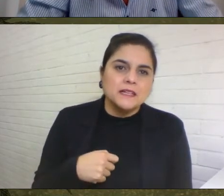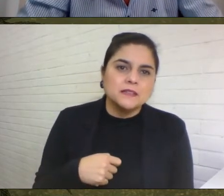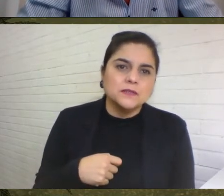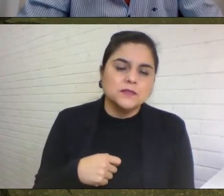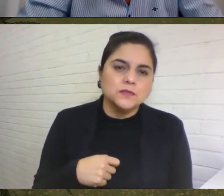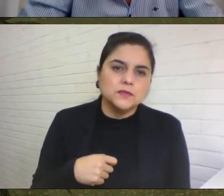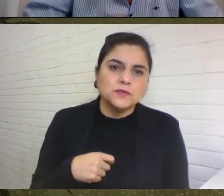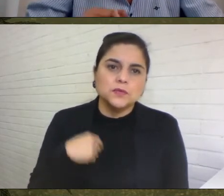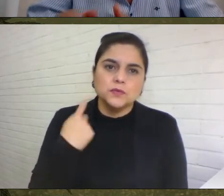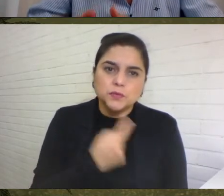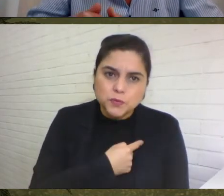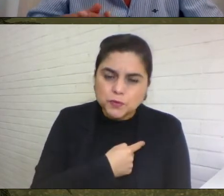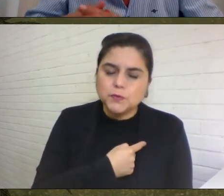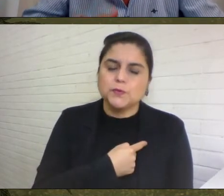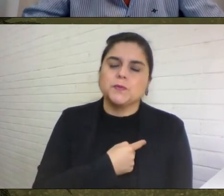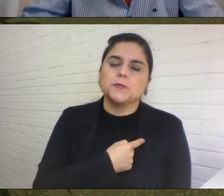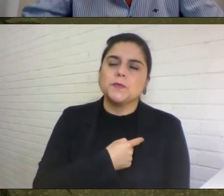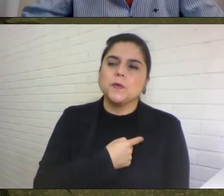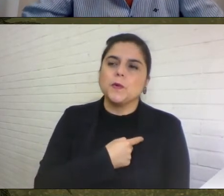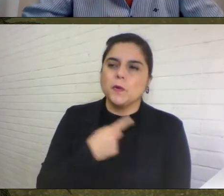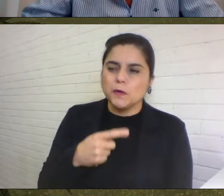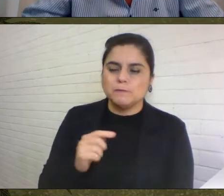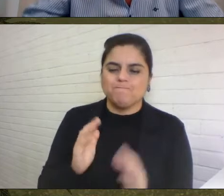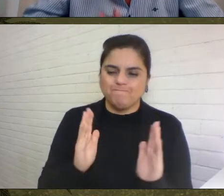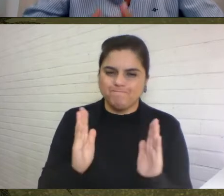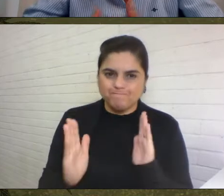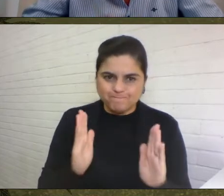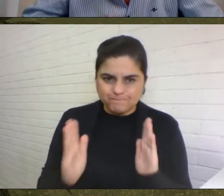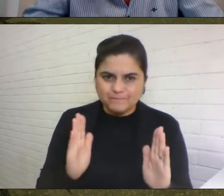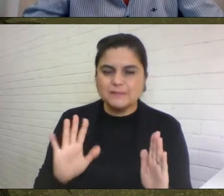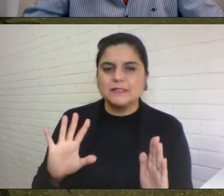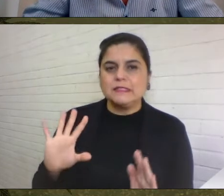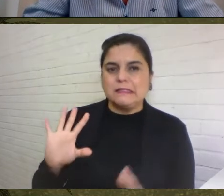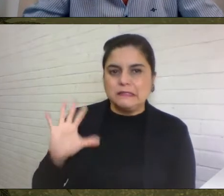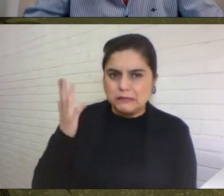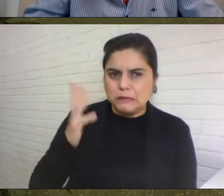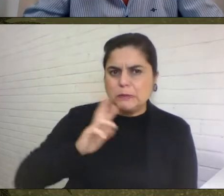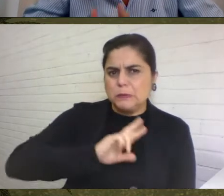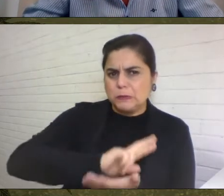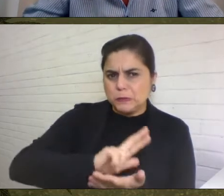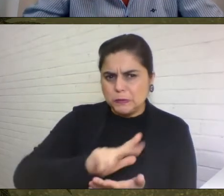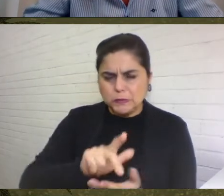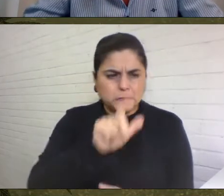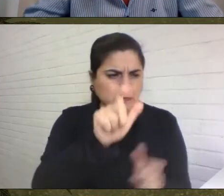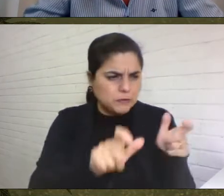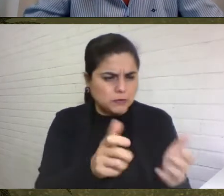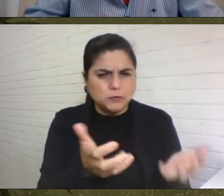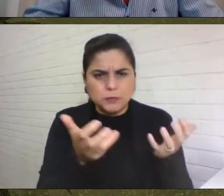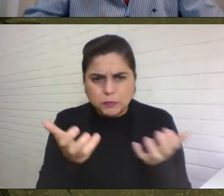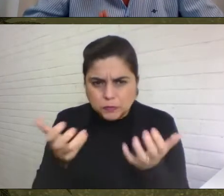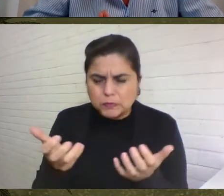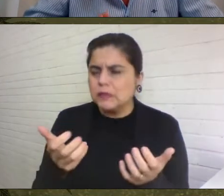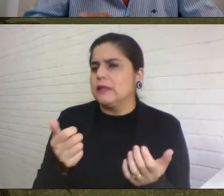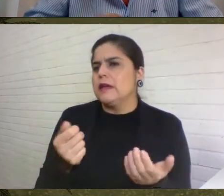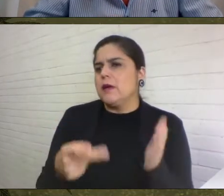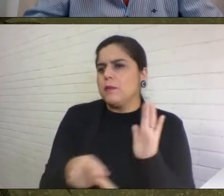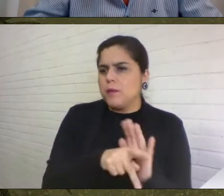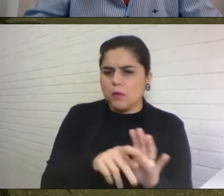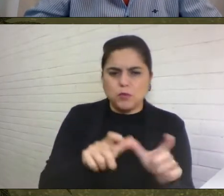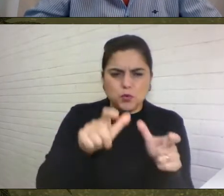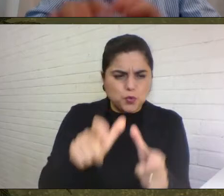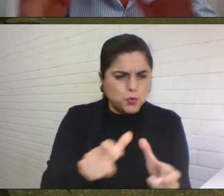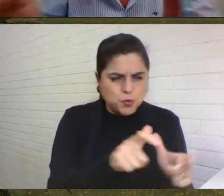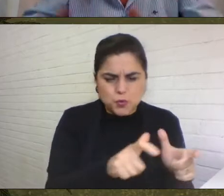nós passámos um período em que houve várias iniciativas legislativas